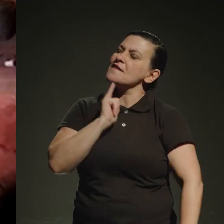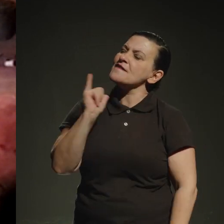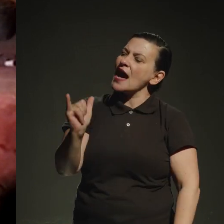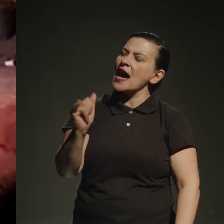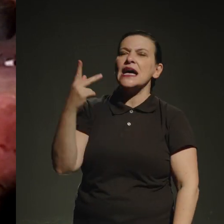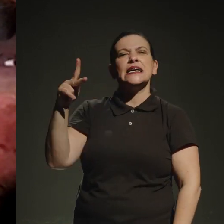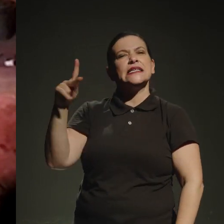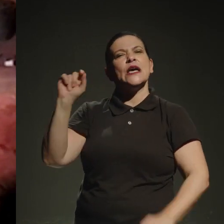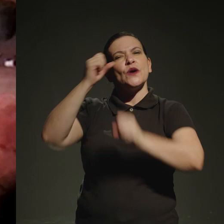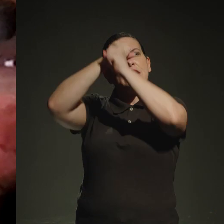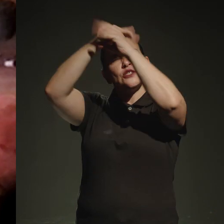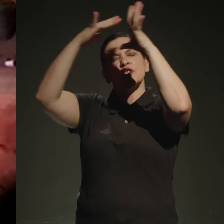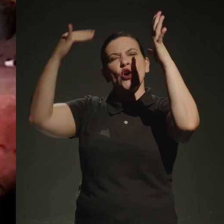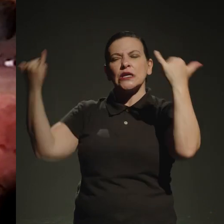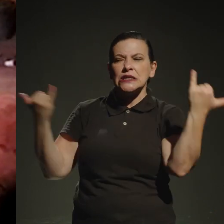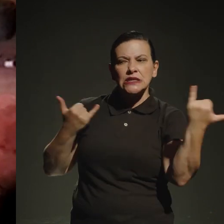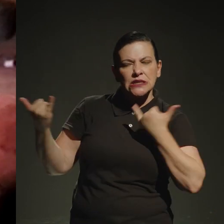teus sonhos, meu compadre.